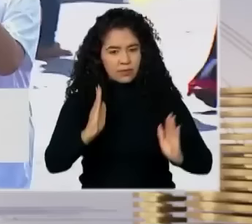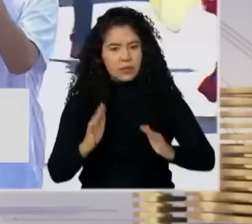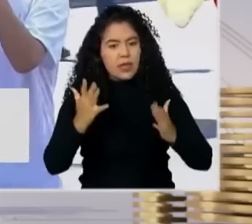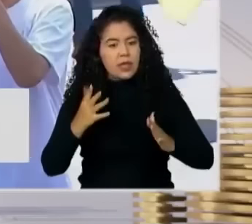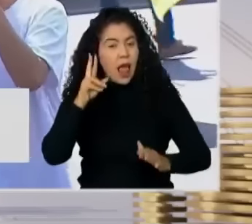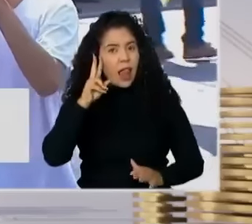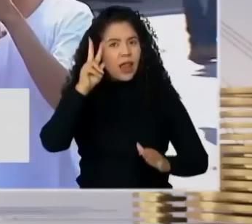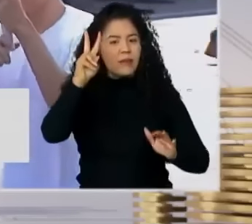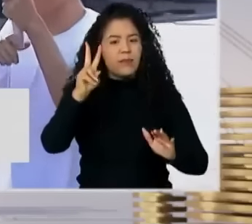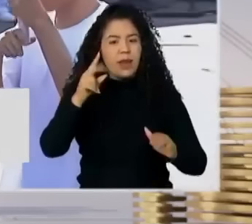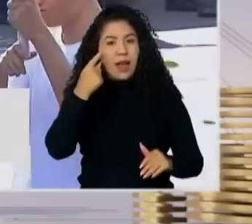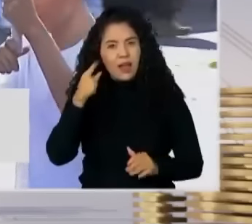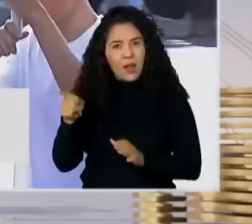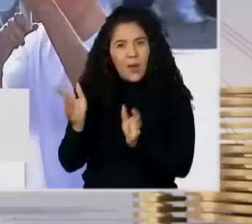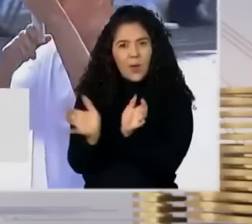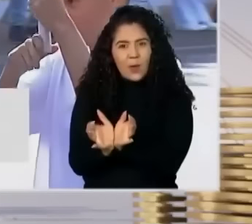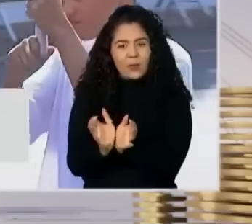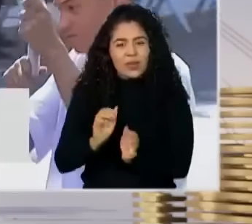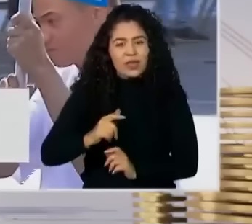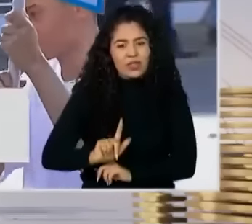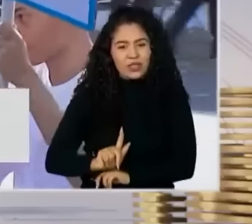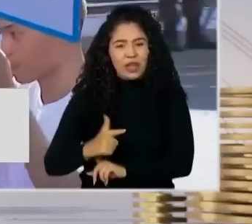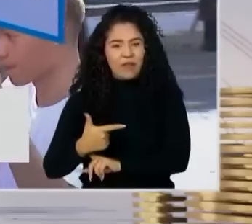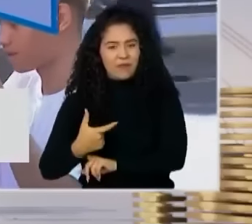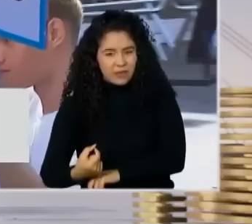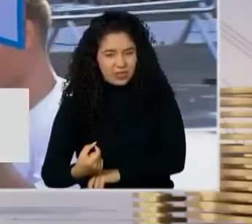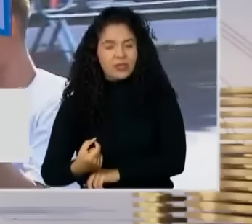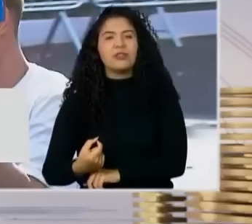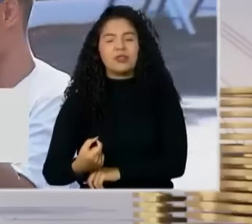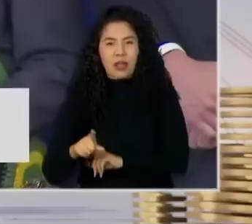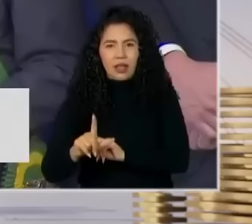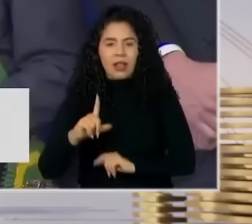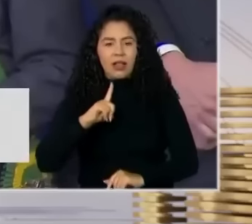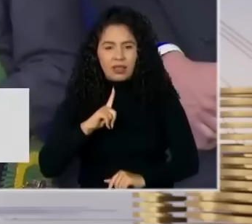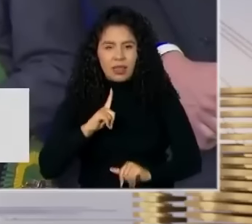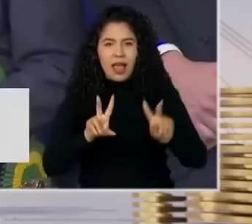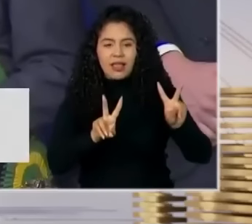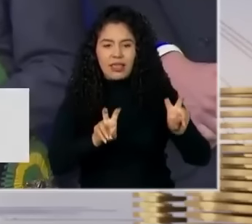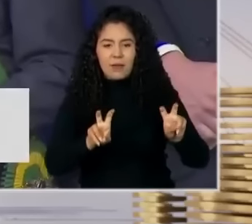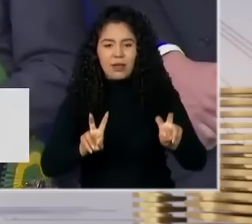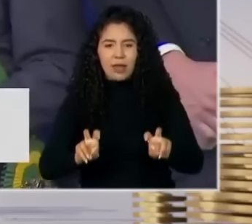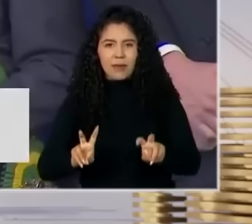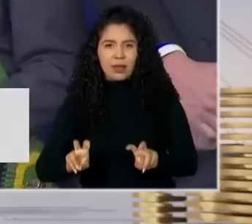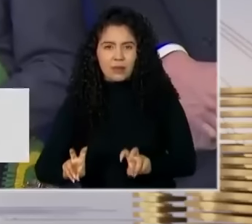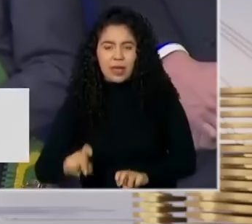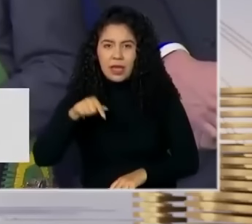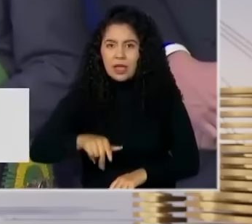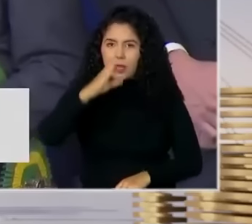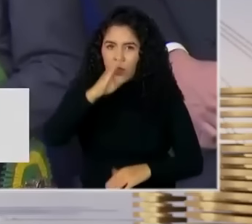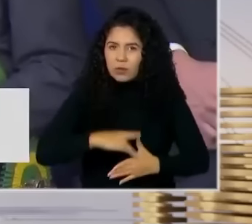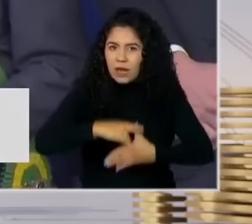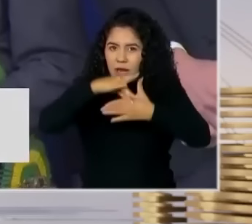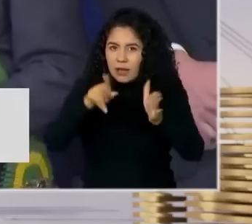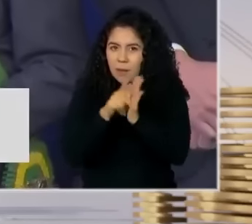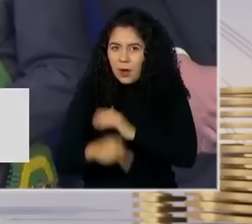de setembro nesse momento. É algo, eu acredito, que novo, né, na história recente do Brasil. Mas, como eu disse,